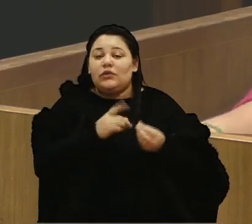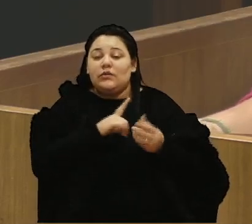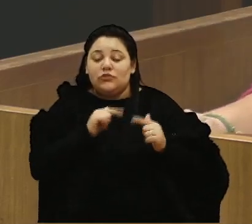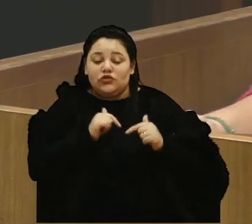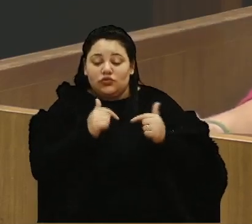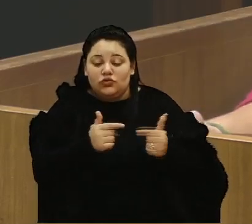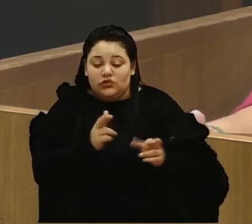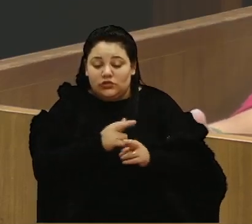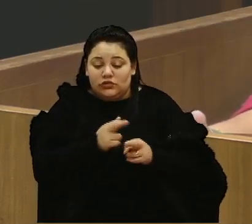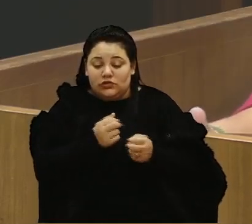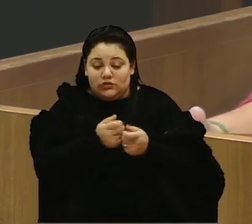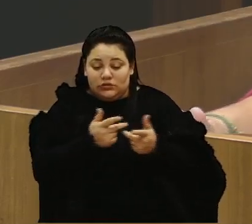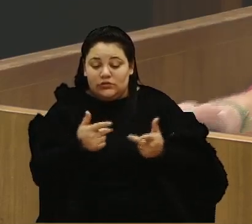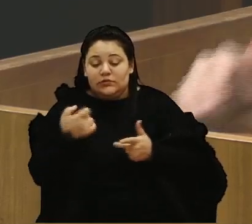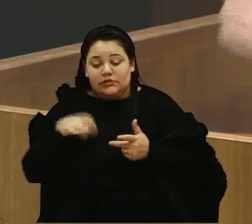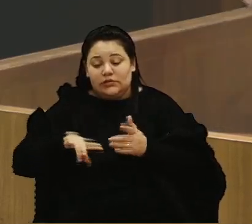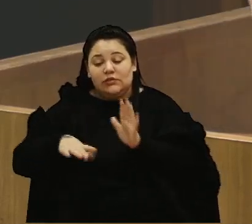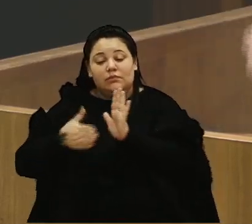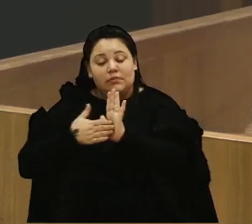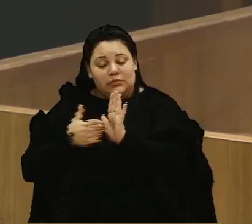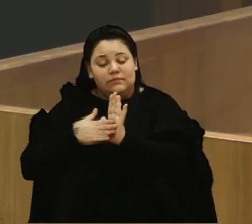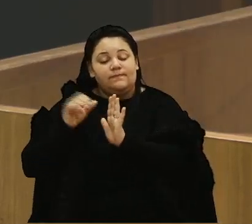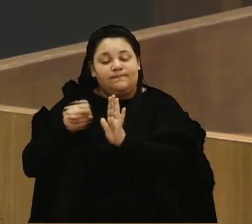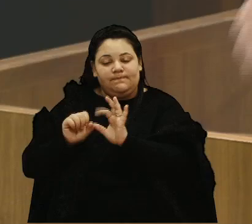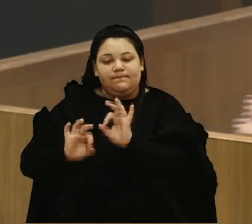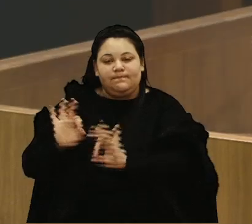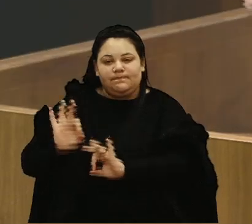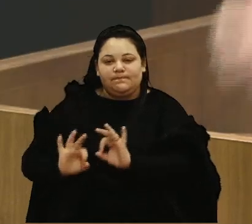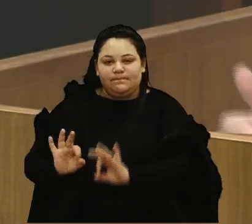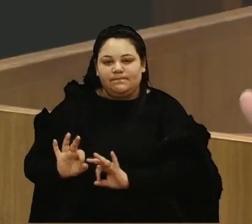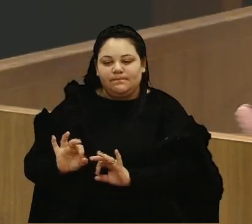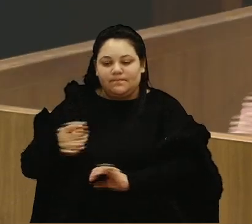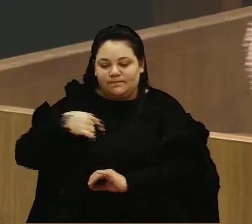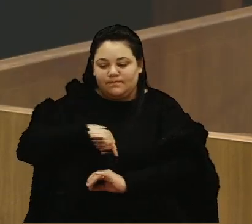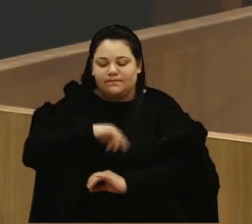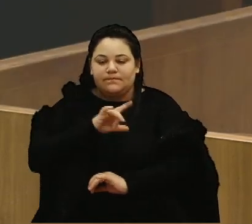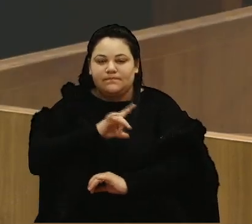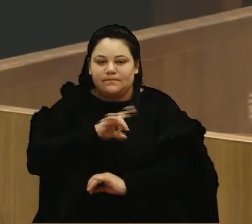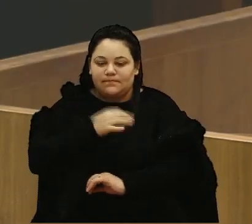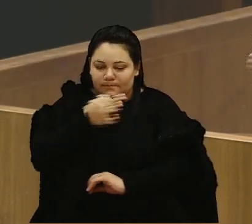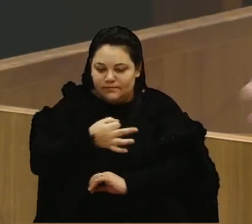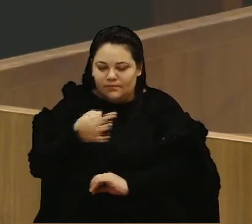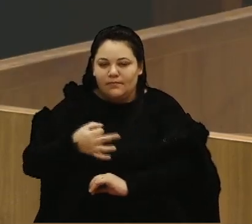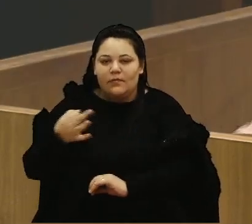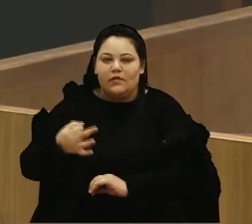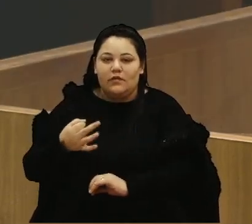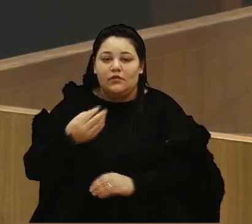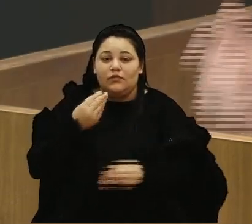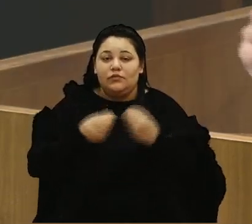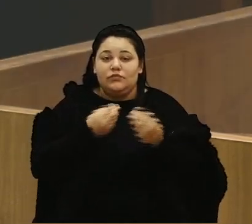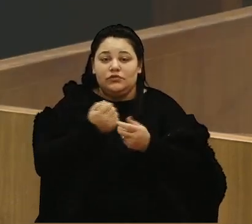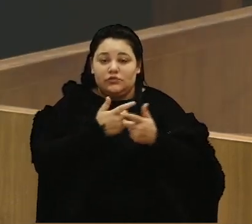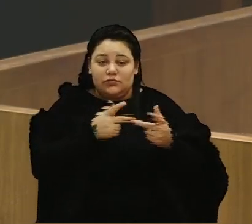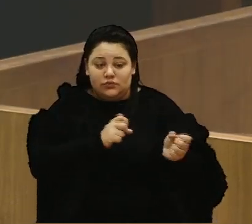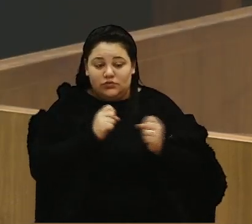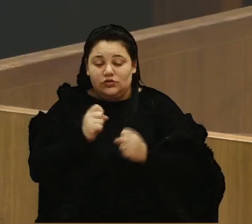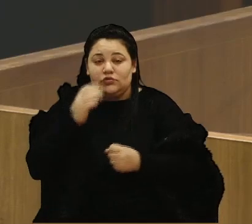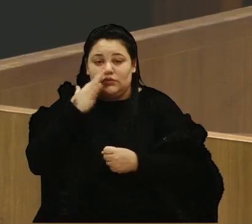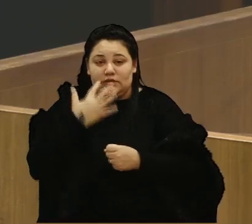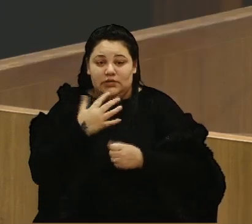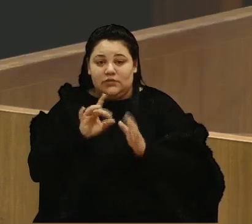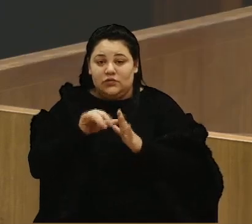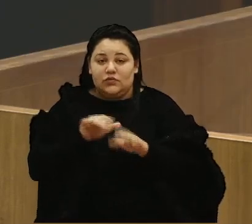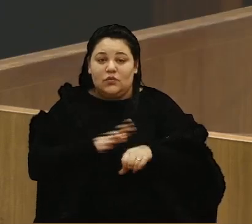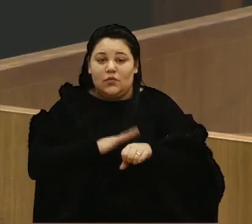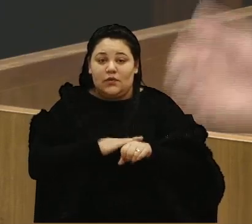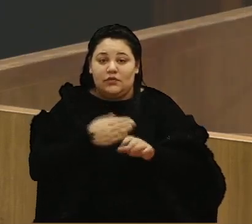Nós precisamos ter um plano e um protocolo para que a gente tenha certinho o fluxo de como que as coisas devem acontecer a partir do momento que elas